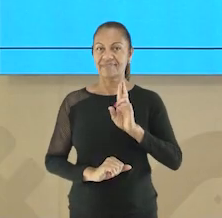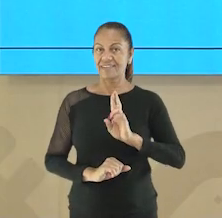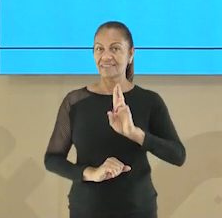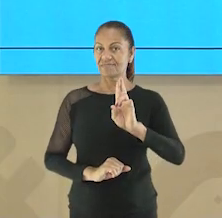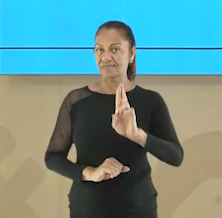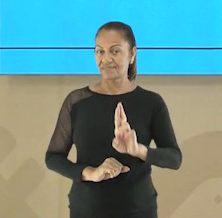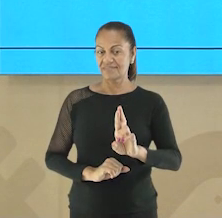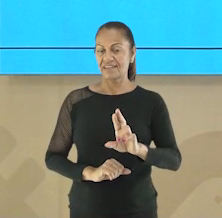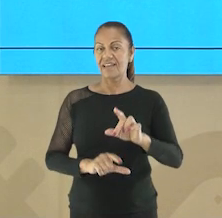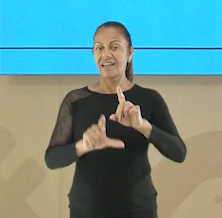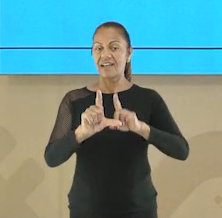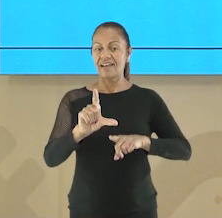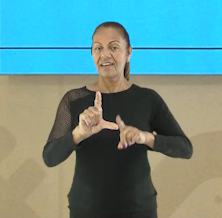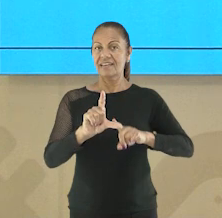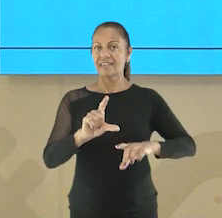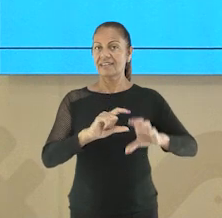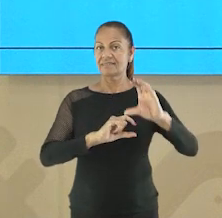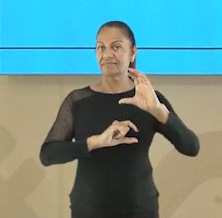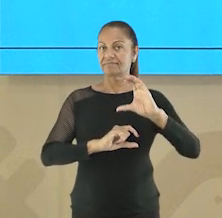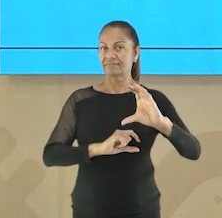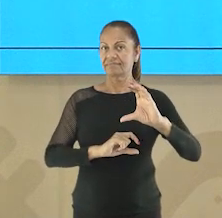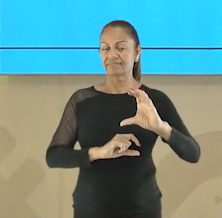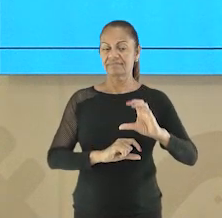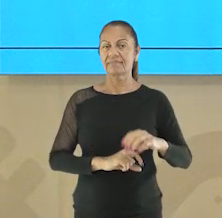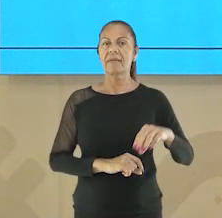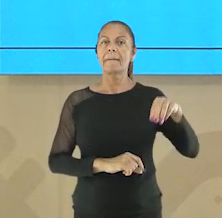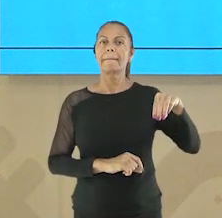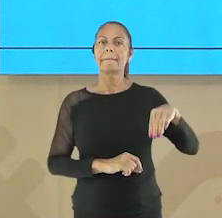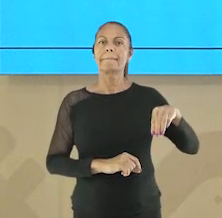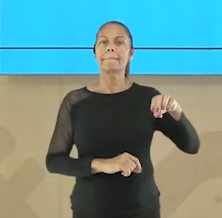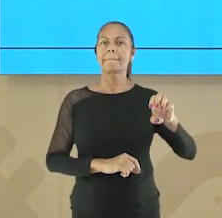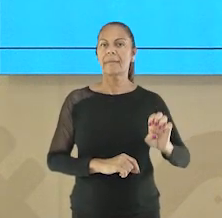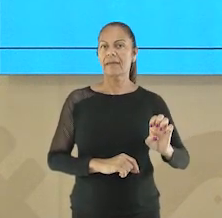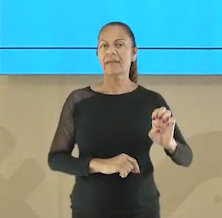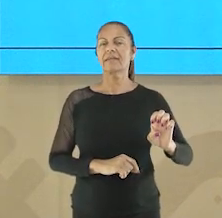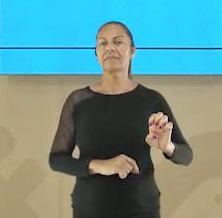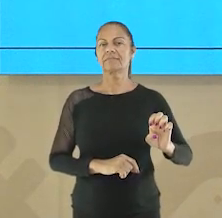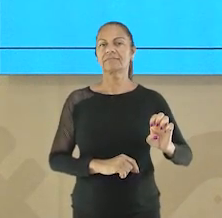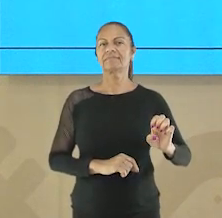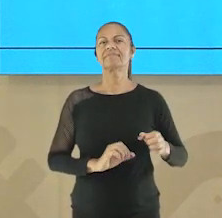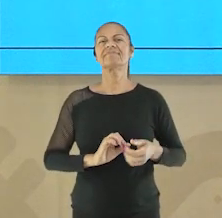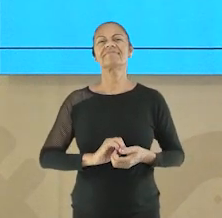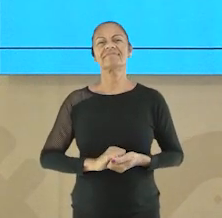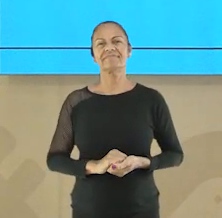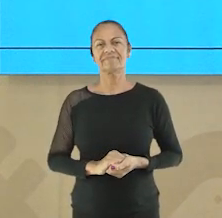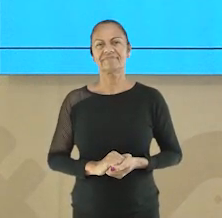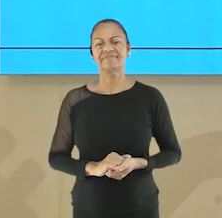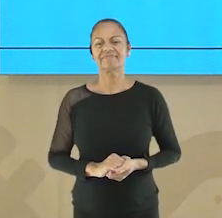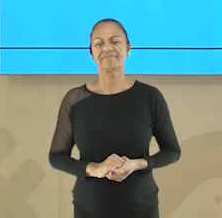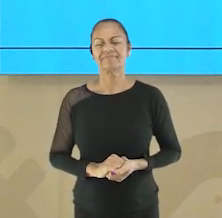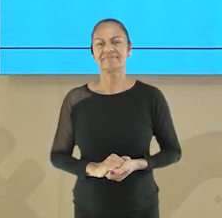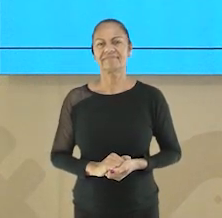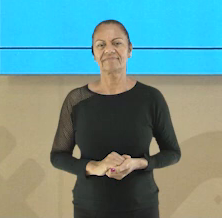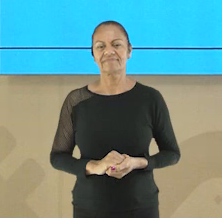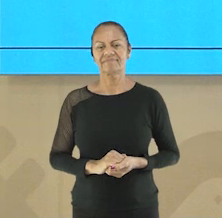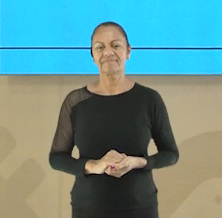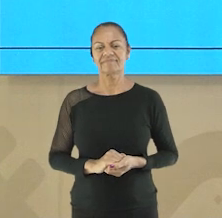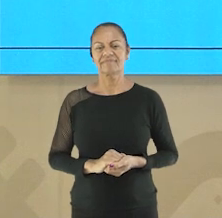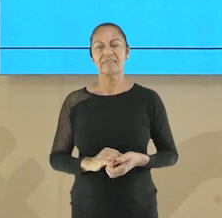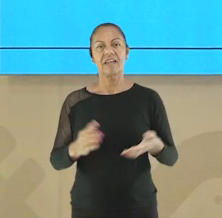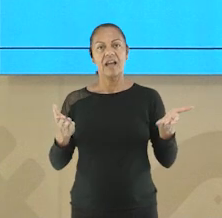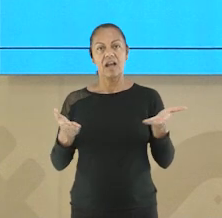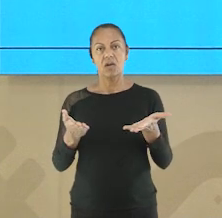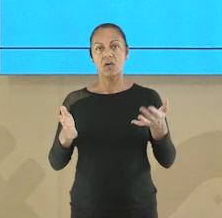Resposta da questão 2 é a letra C, o me. Ela perguntou-me se eu queria fazer parte da